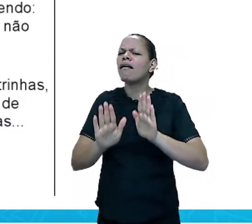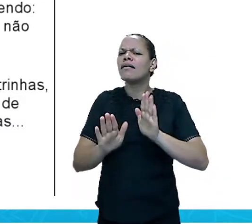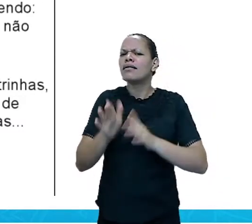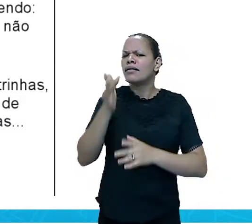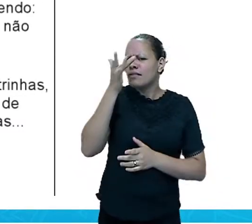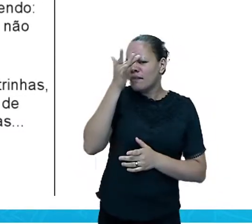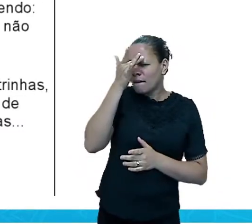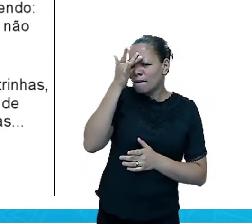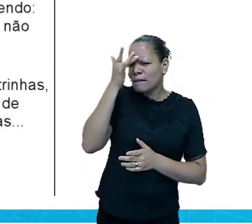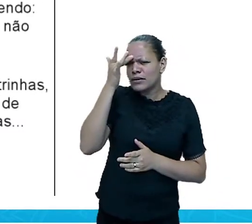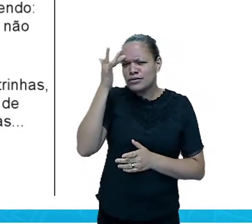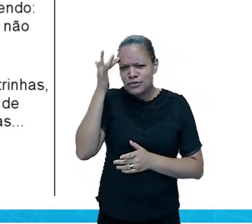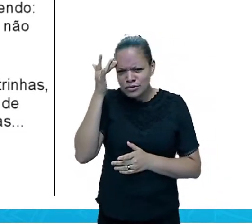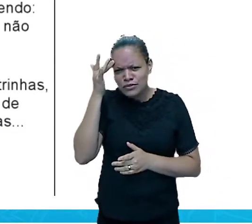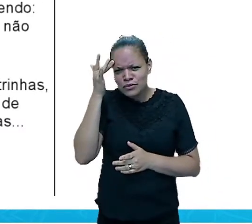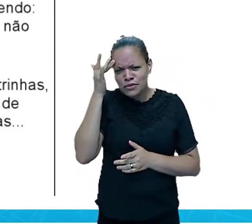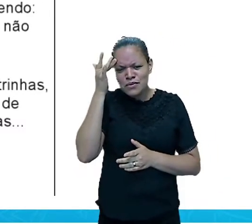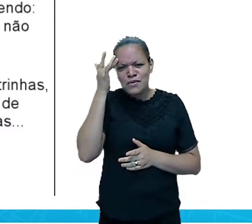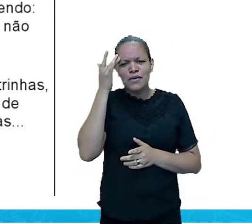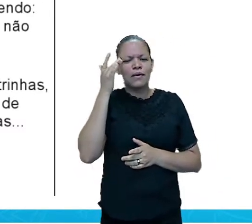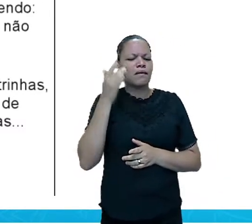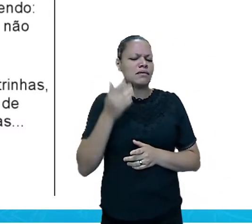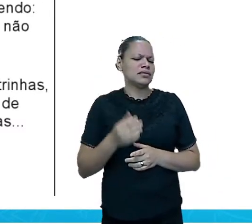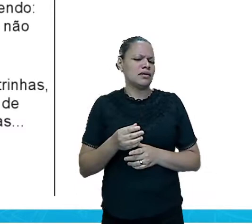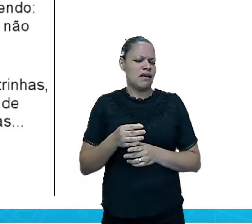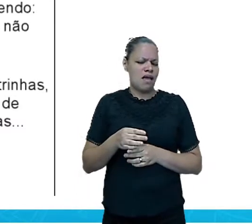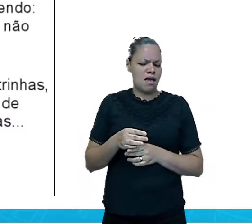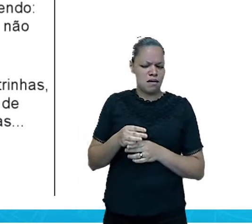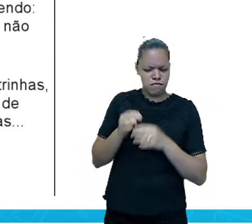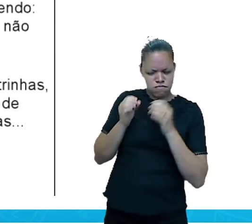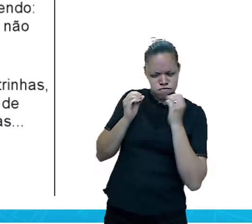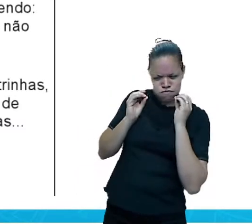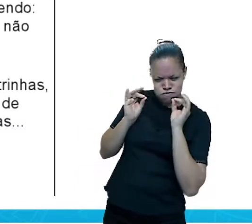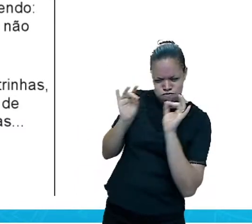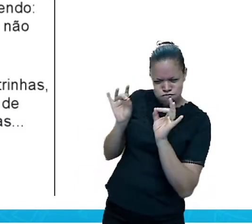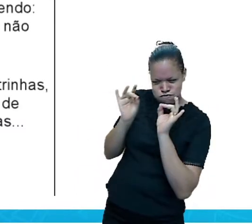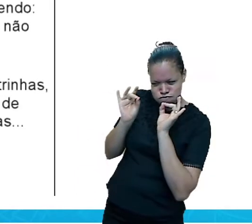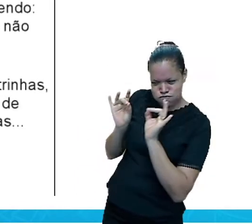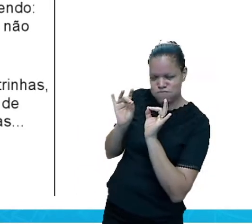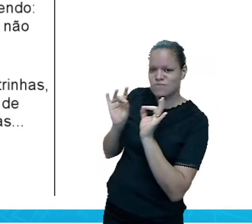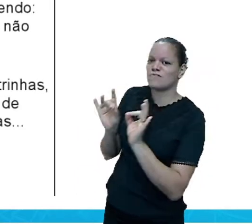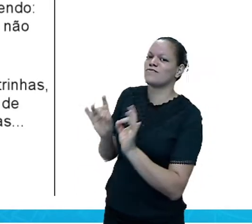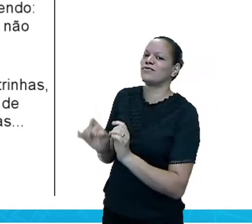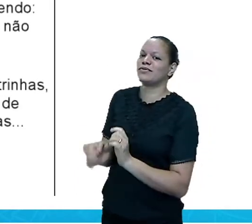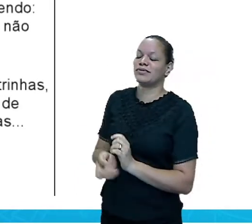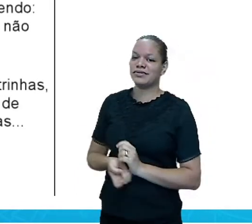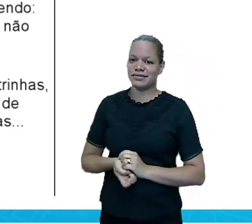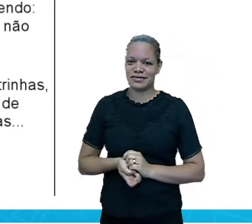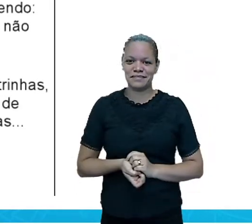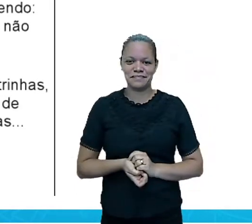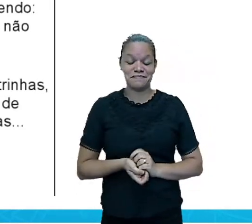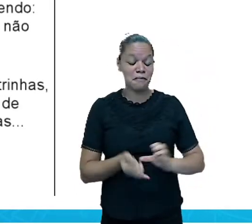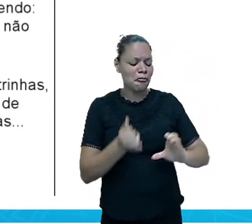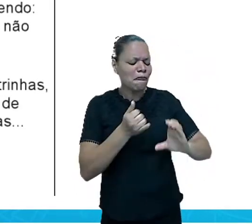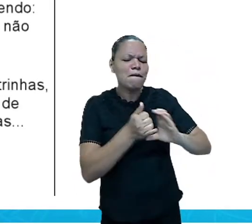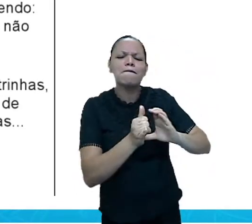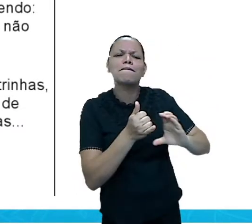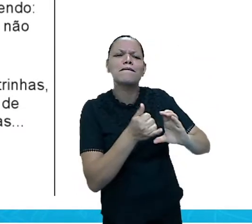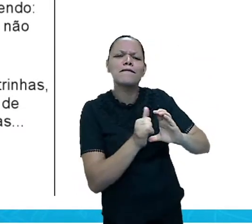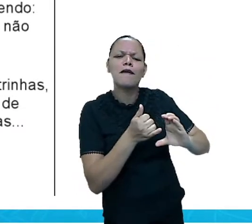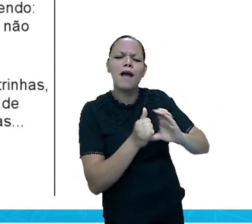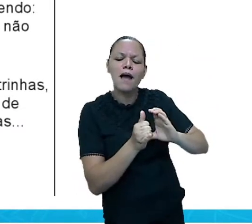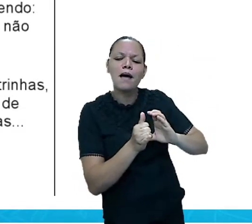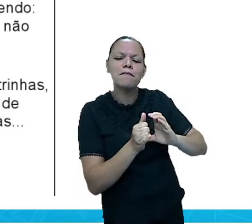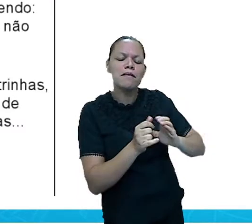Essa fábula foi tirada do livro de Esopo, São Paulo, Companhia das Letrinhas, do ano de